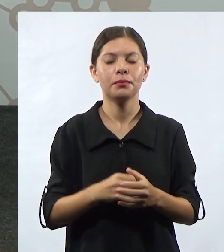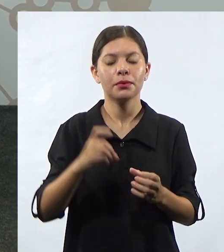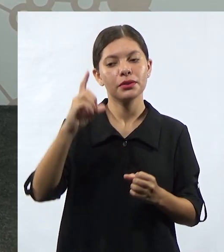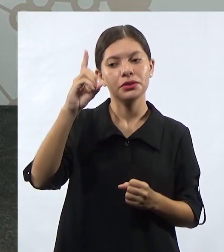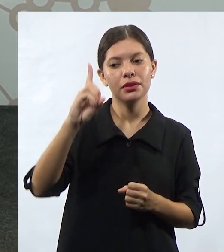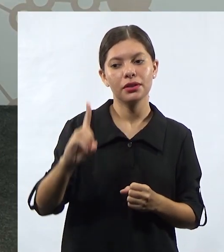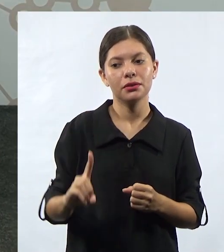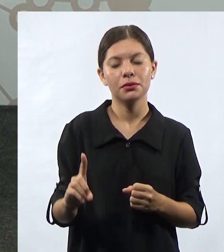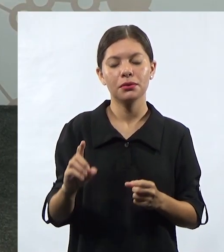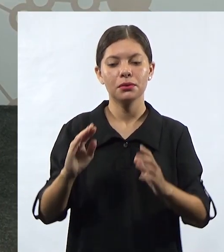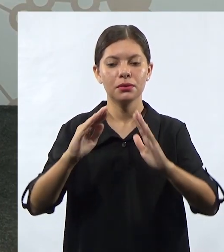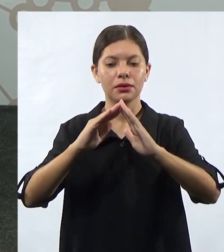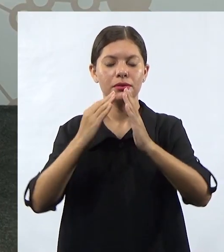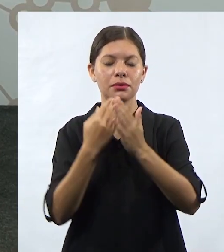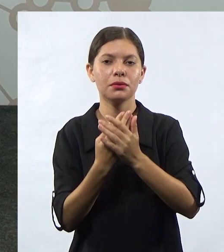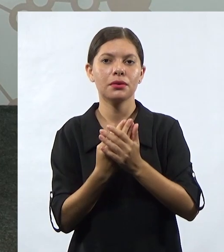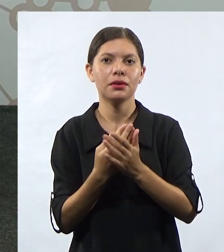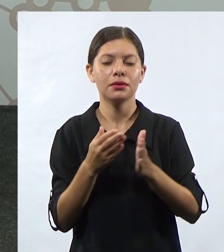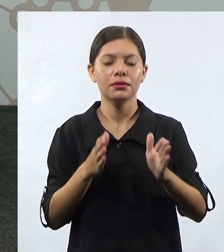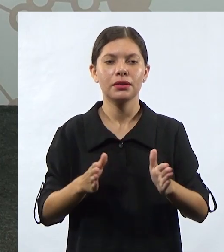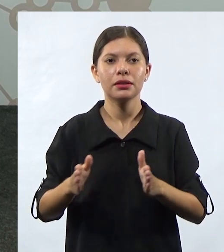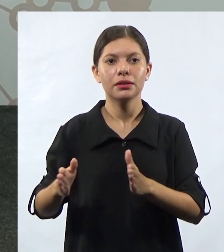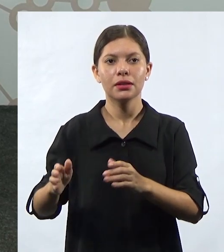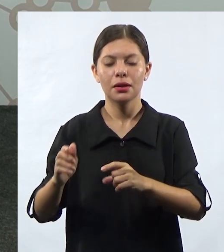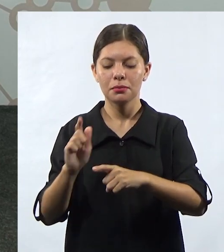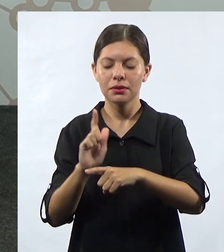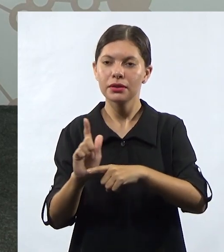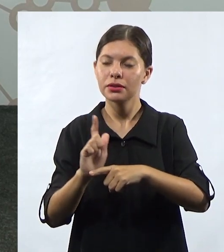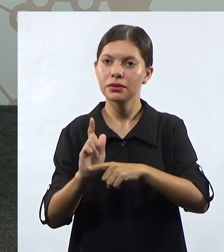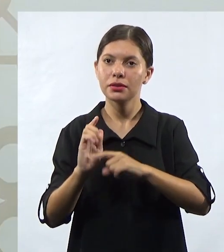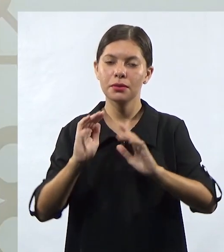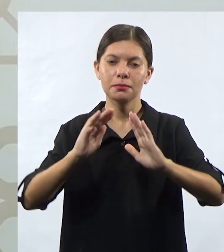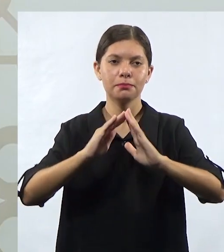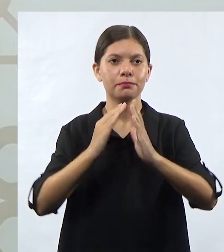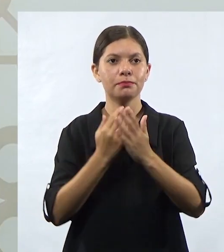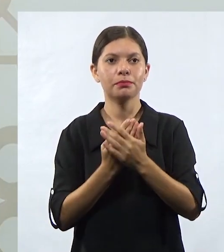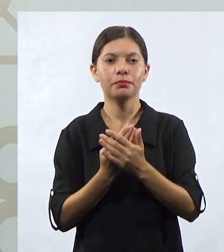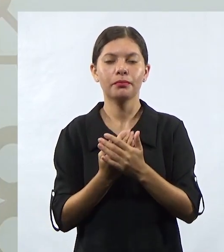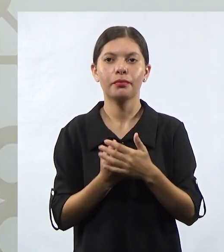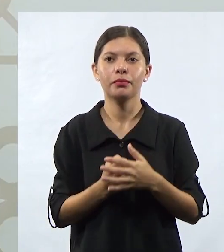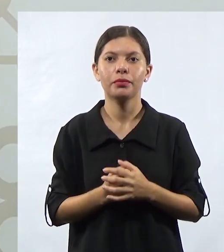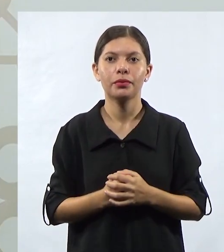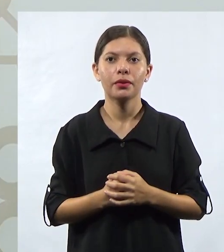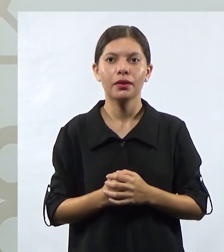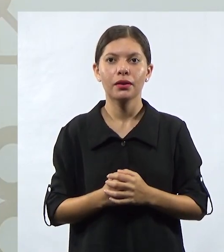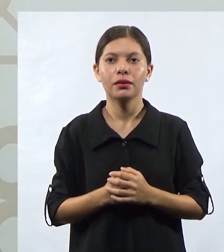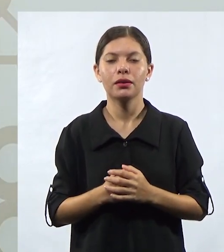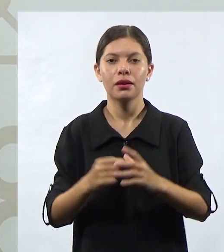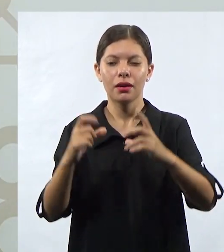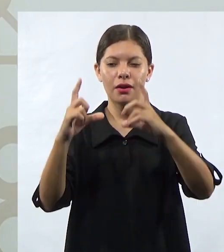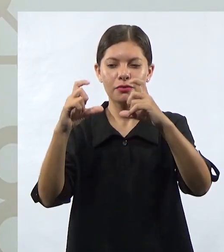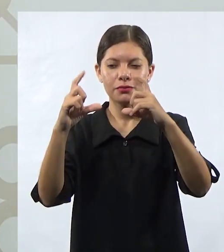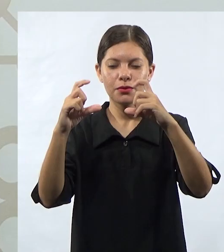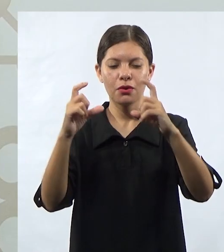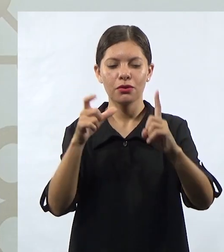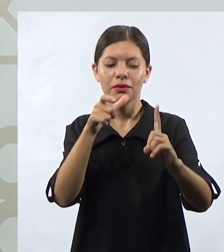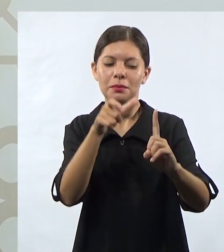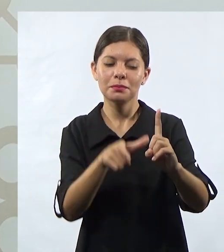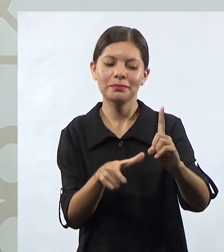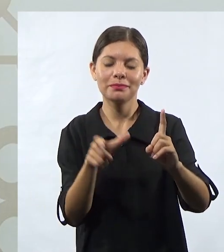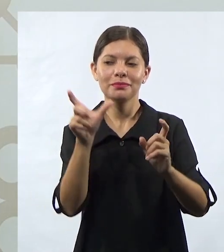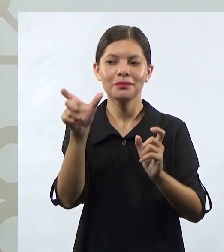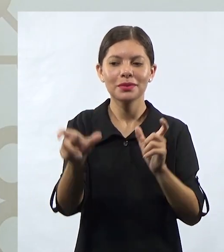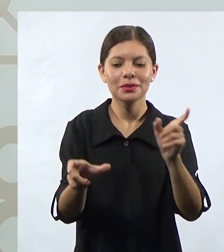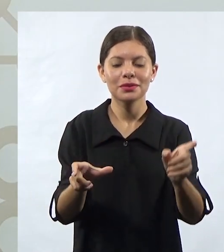você pode organizar a linha do tempo pela gestão. Bacana. E aí colocar a marca ou a foto daquela pessoa